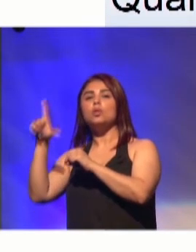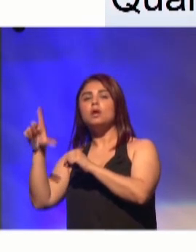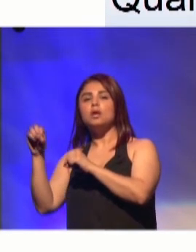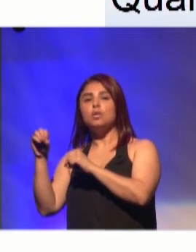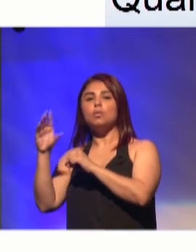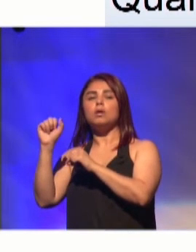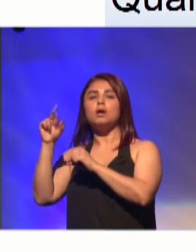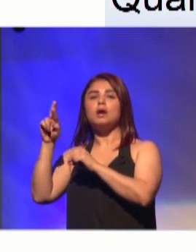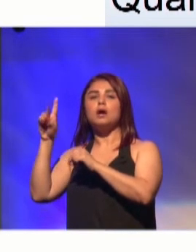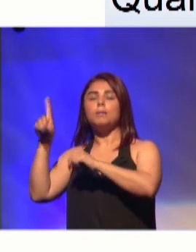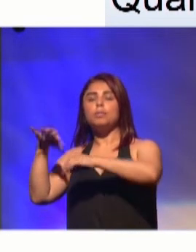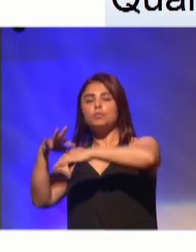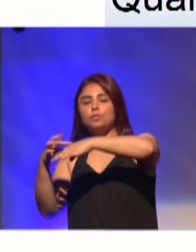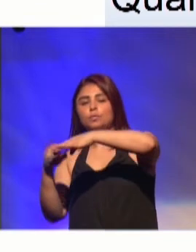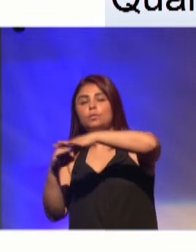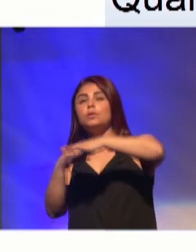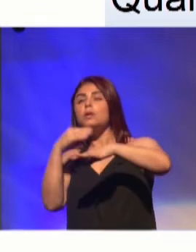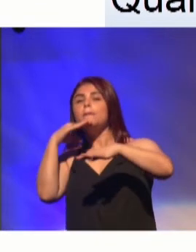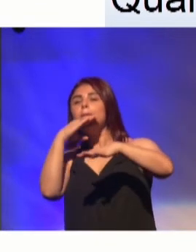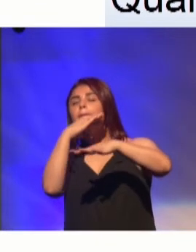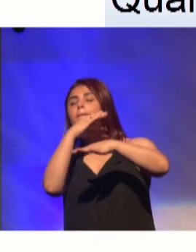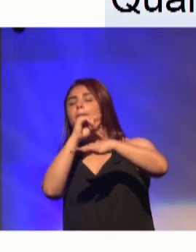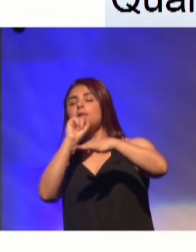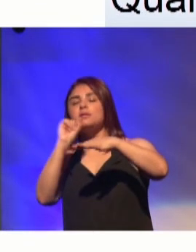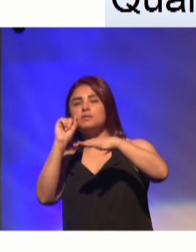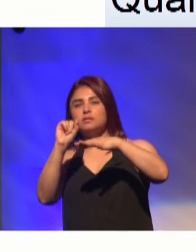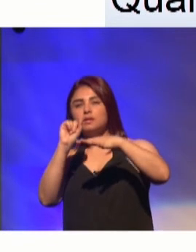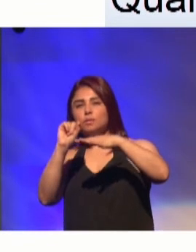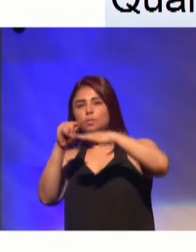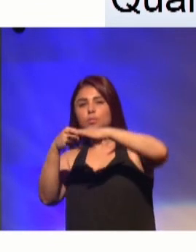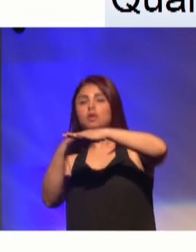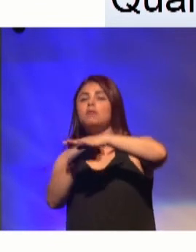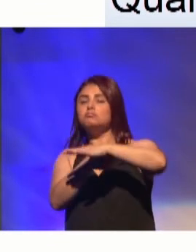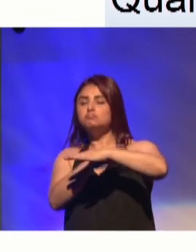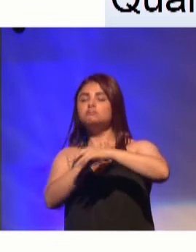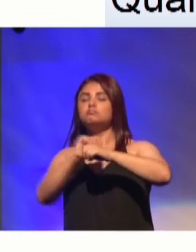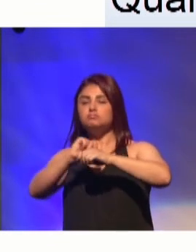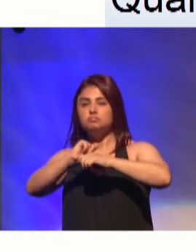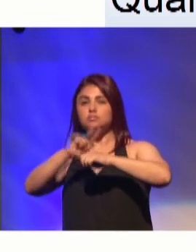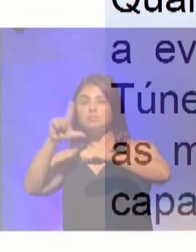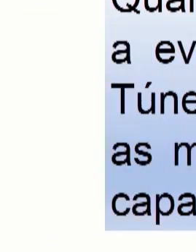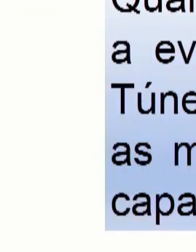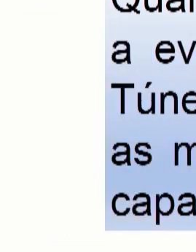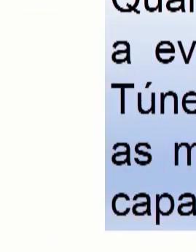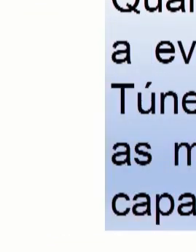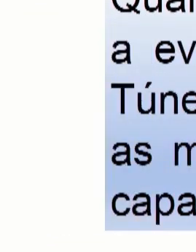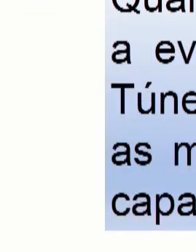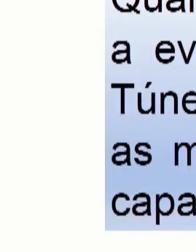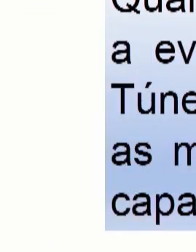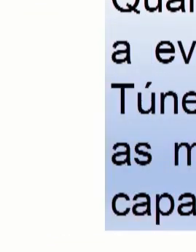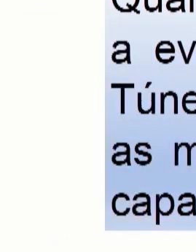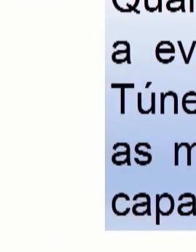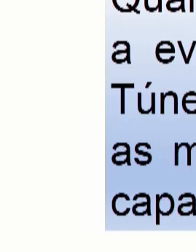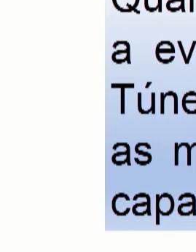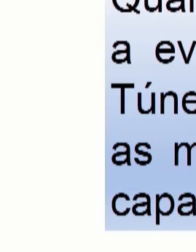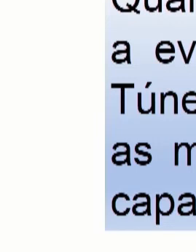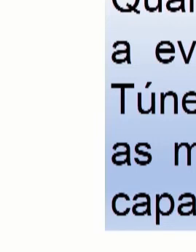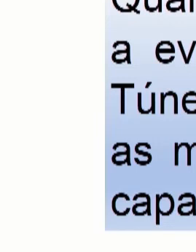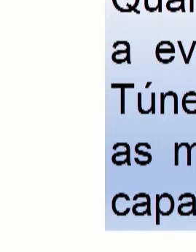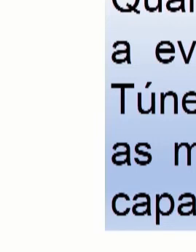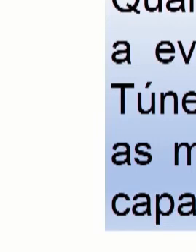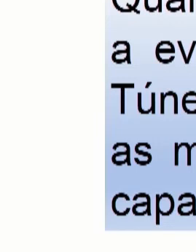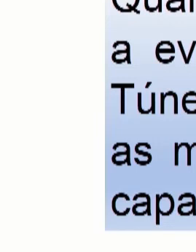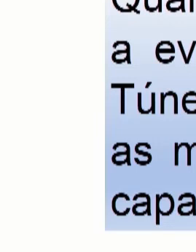tem lá é que a qualidade da evidência na escala Pedro é alta, mas para o tratamento